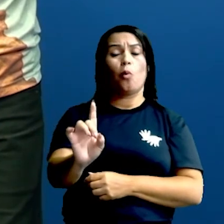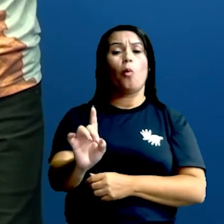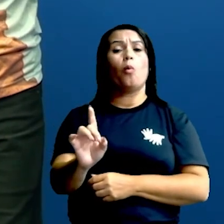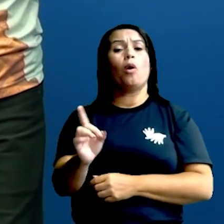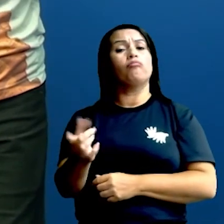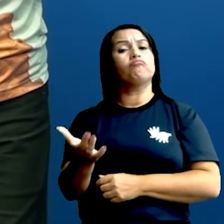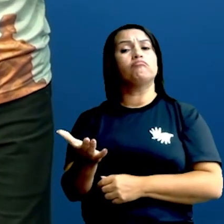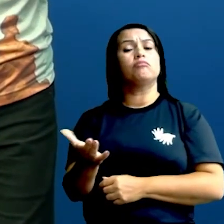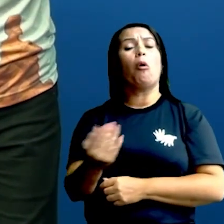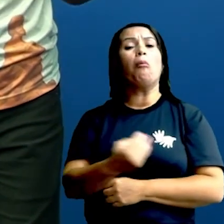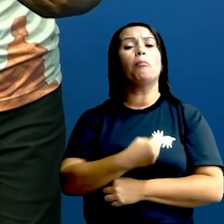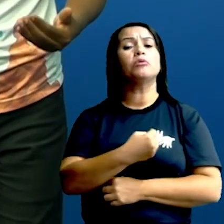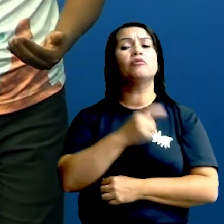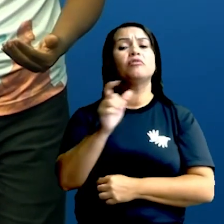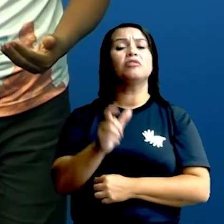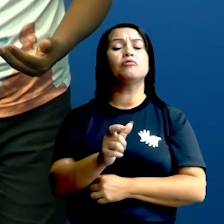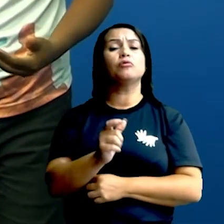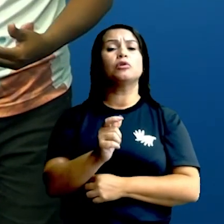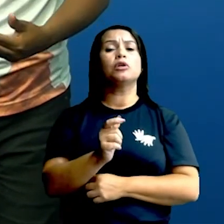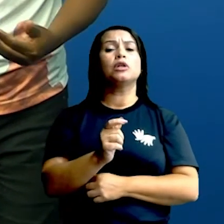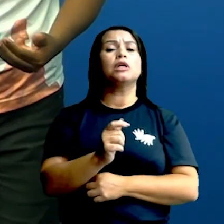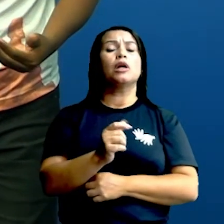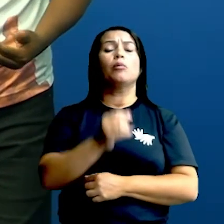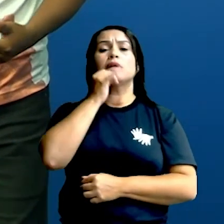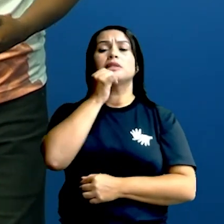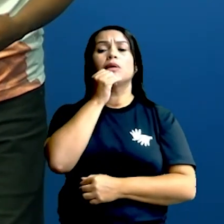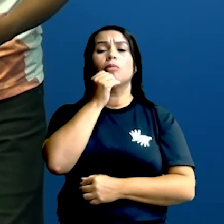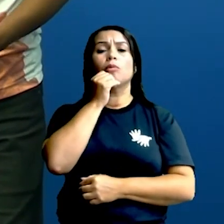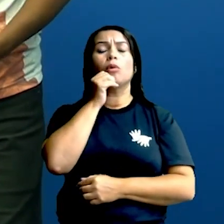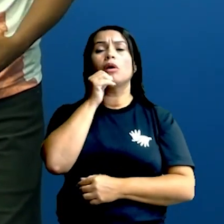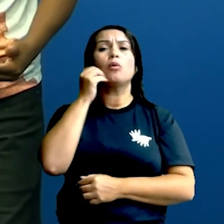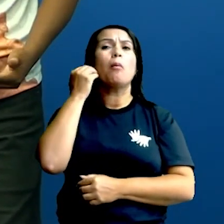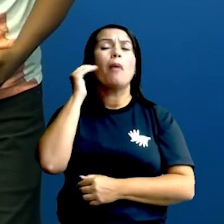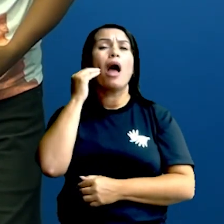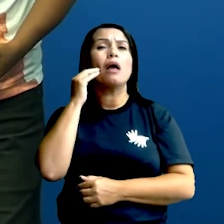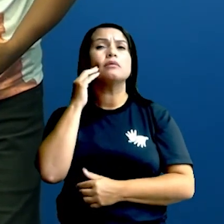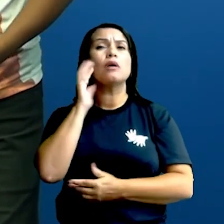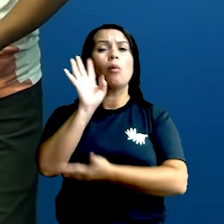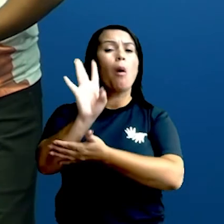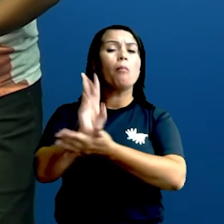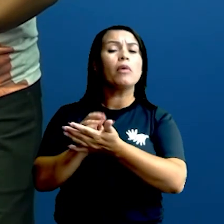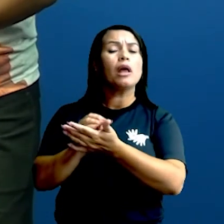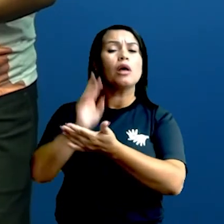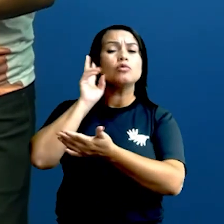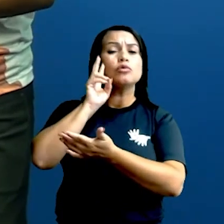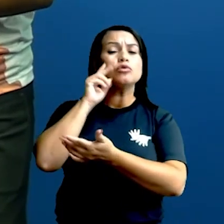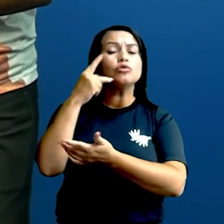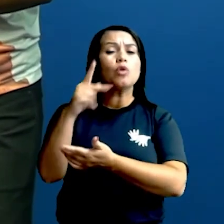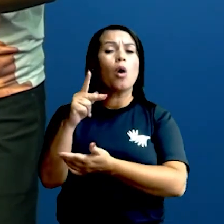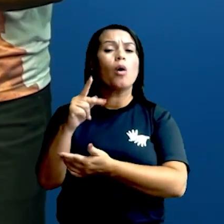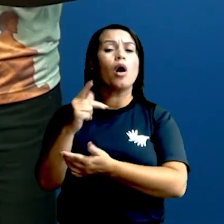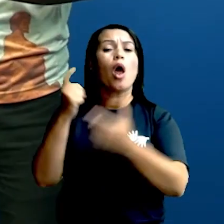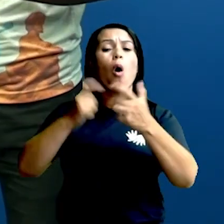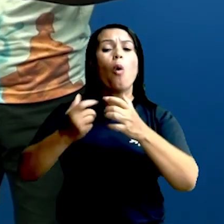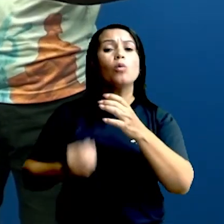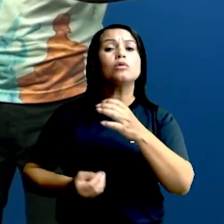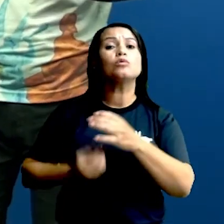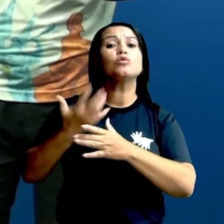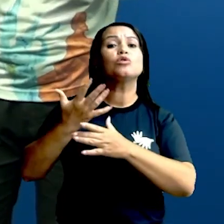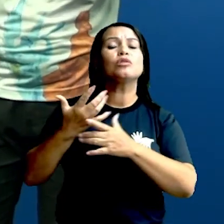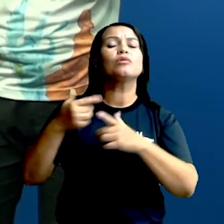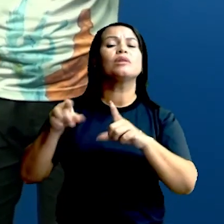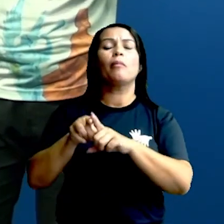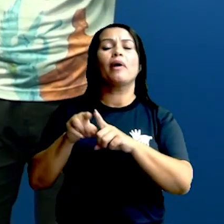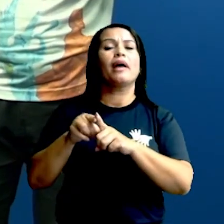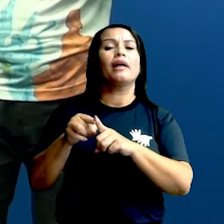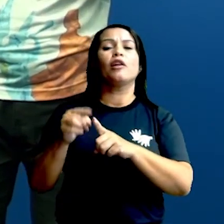ser vivo, não considera a sua base, a sua história, a sua origem, ela não vai colher esses nutrientes, ela não vai receber